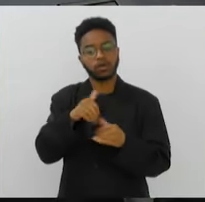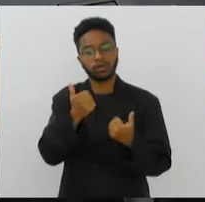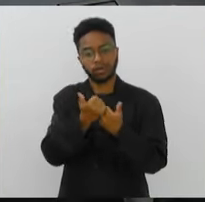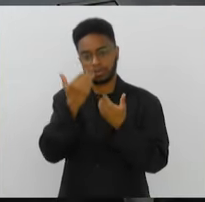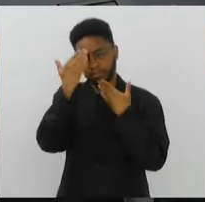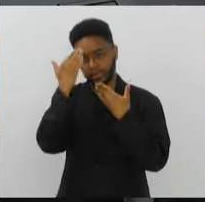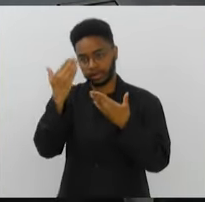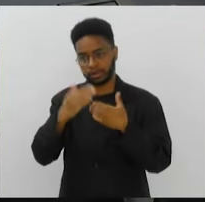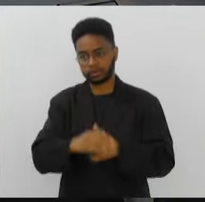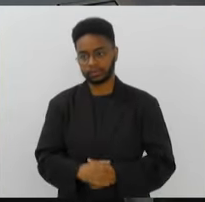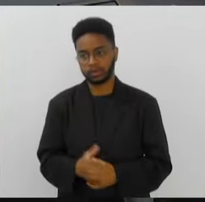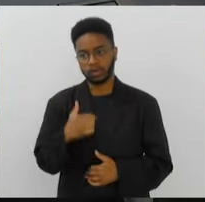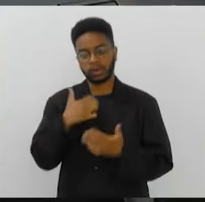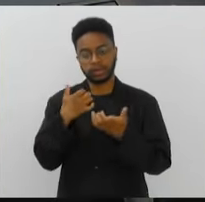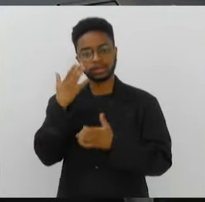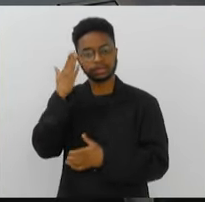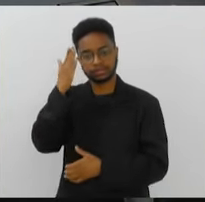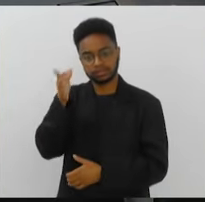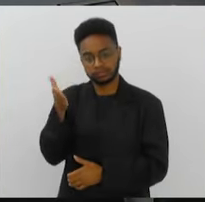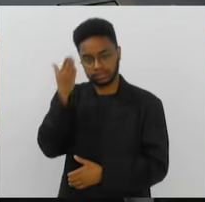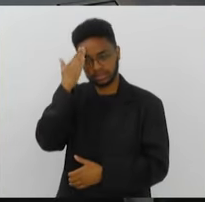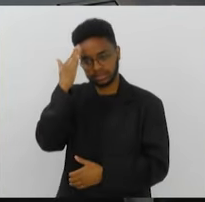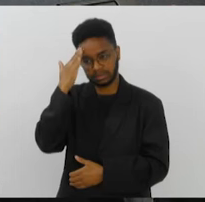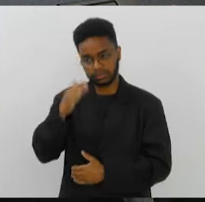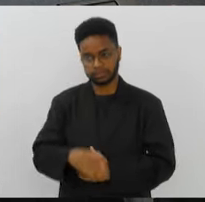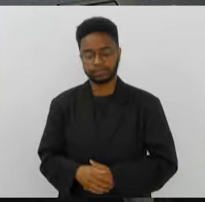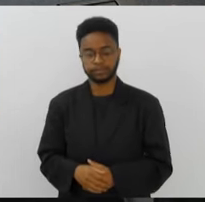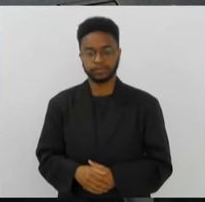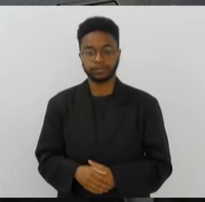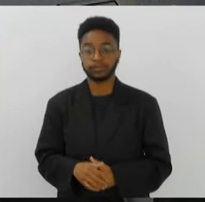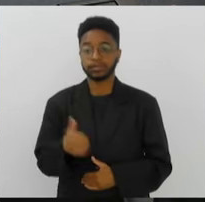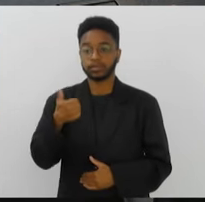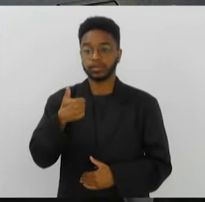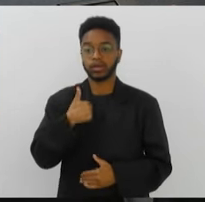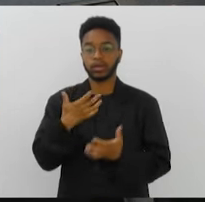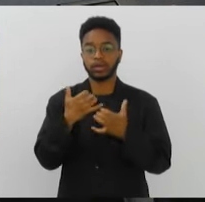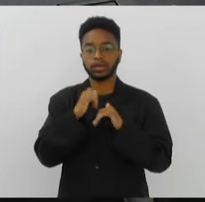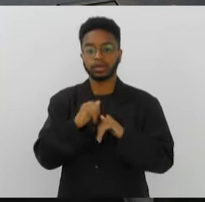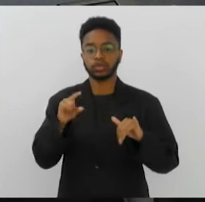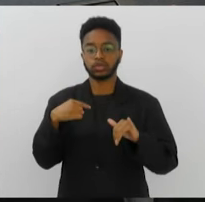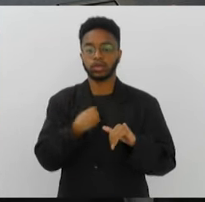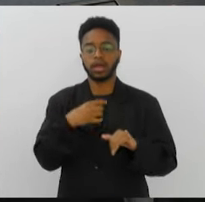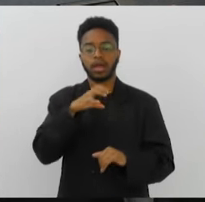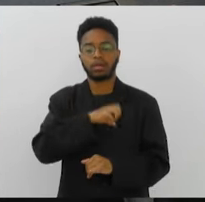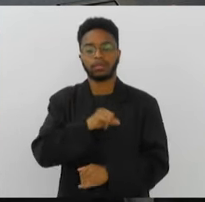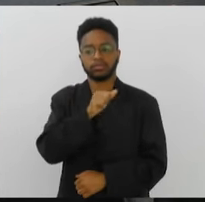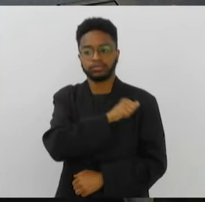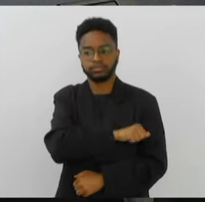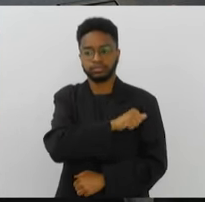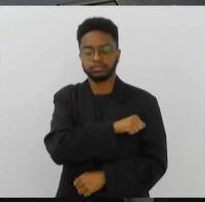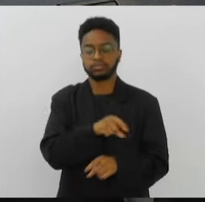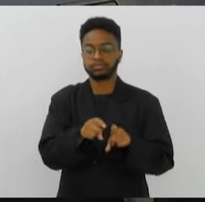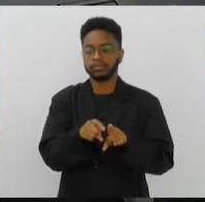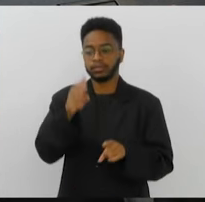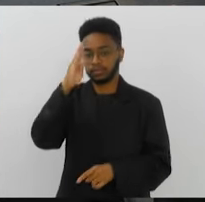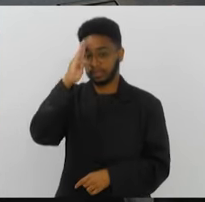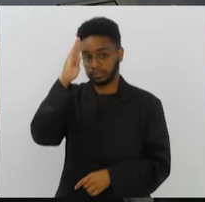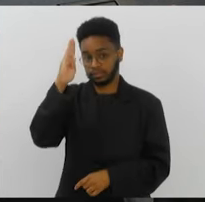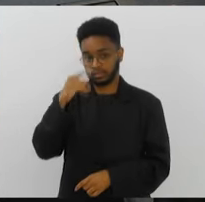obrigado. Queria que o senhor soubesse disso. Muito obrigado. Primeiro, eu quero dizer que nós amamos o nosso estado do Rio de Janeiro, principalmente a